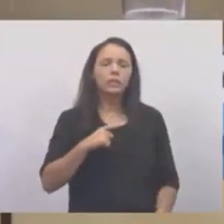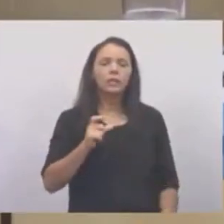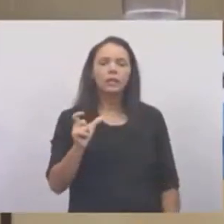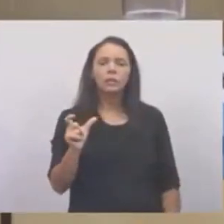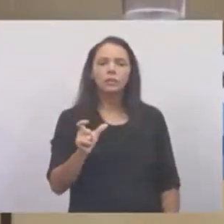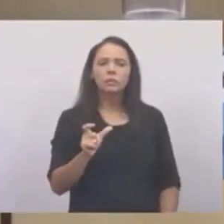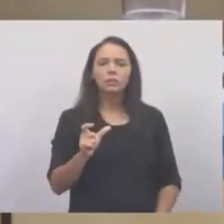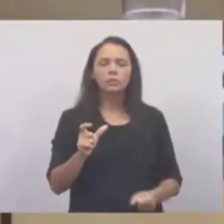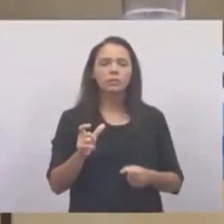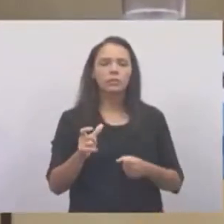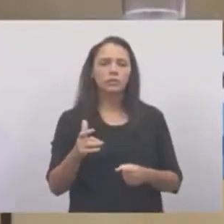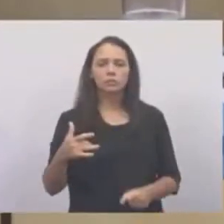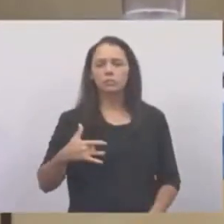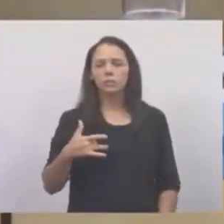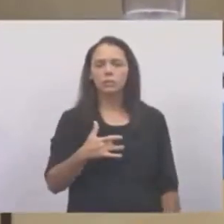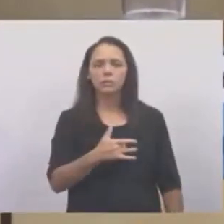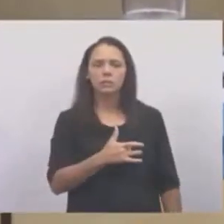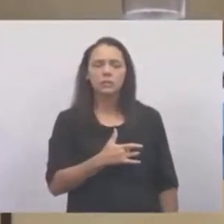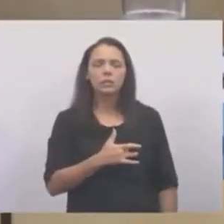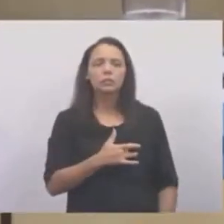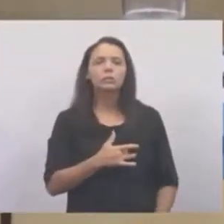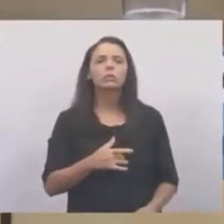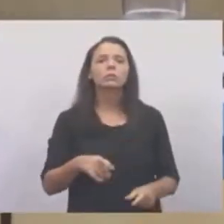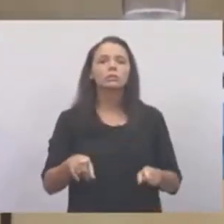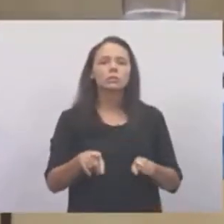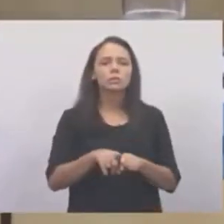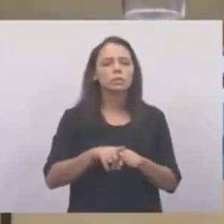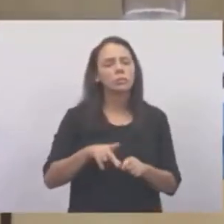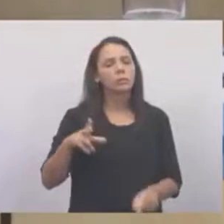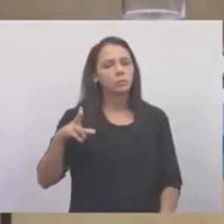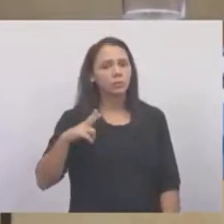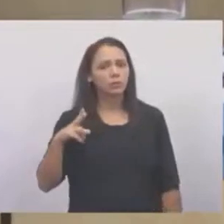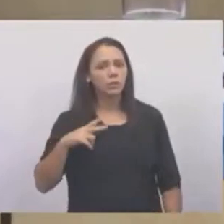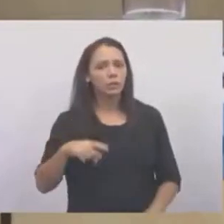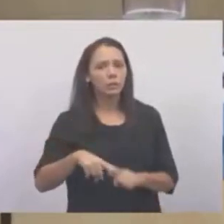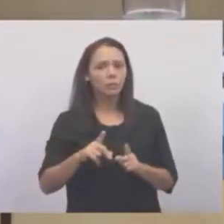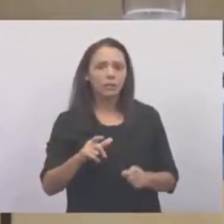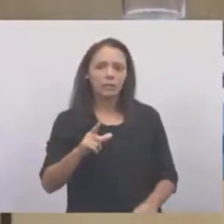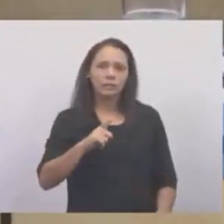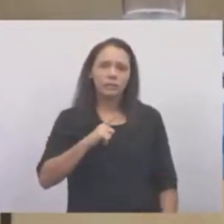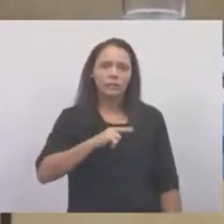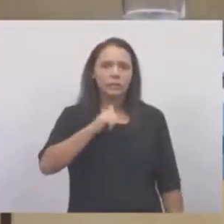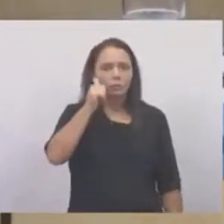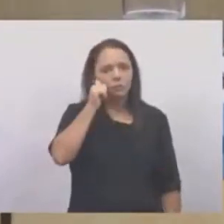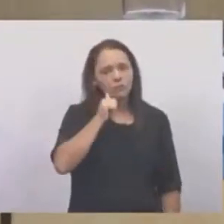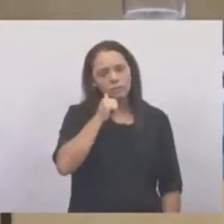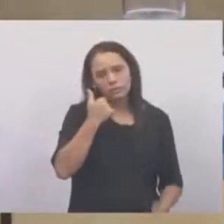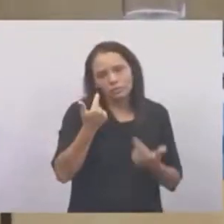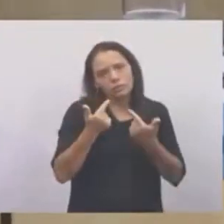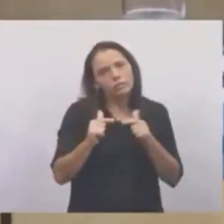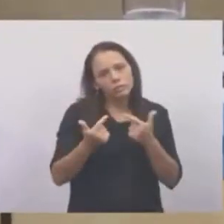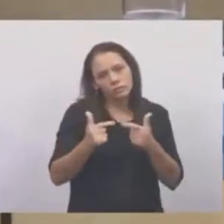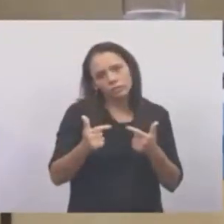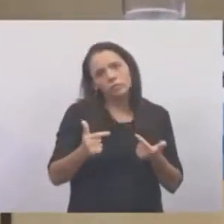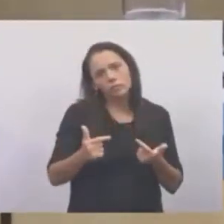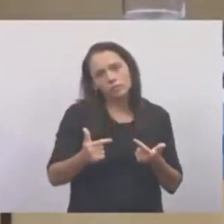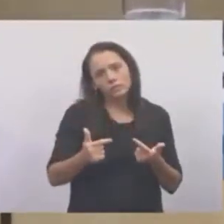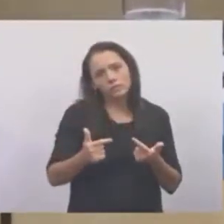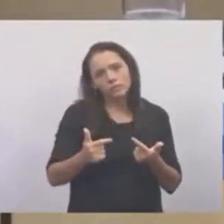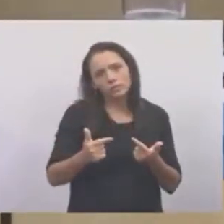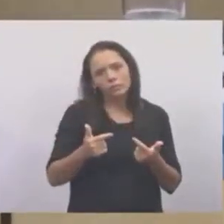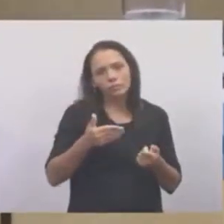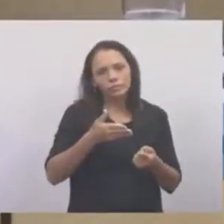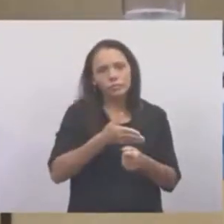ou através mesmo sendo particular. Porém, tem mulheres que não têm acesso. Isso aí é super importante, não é,